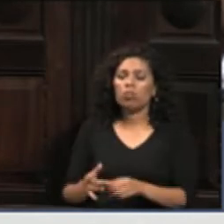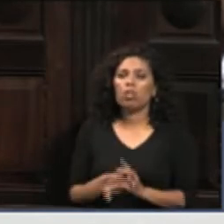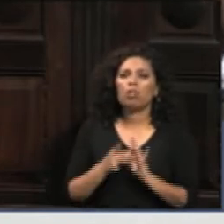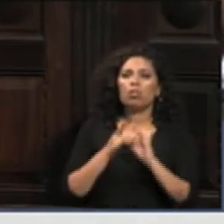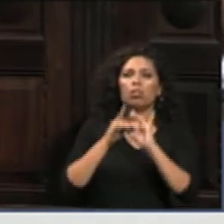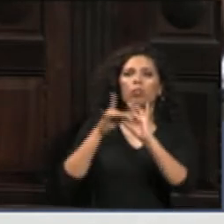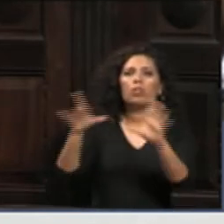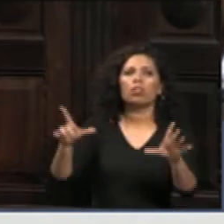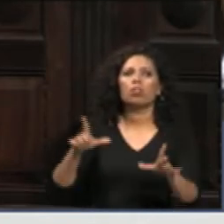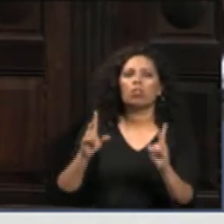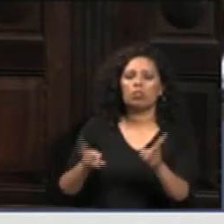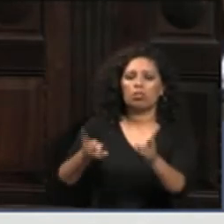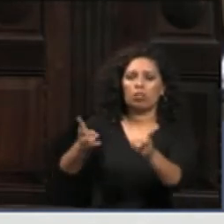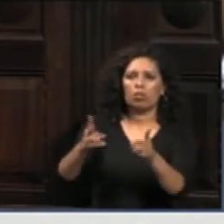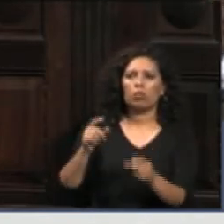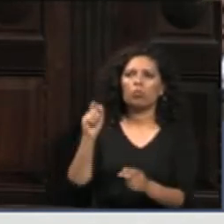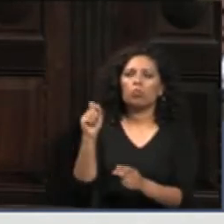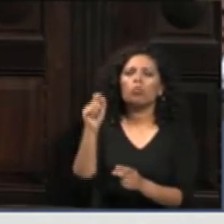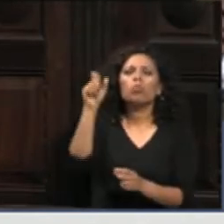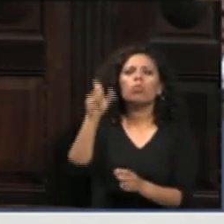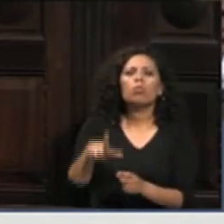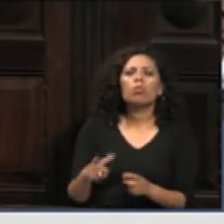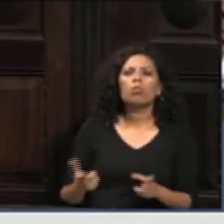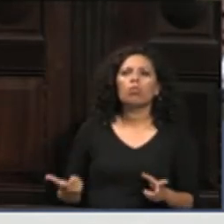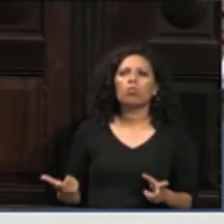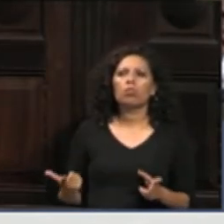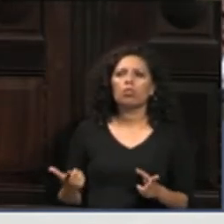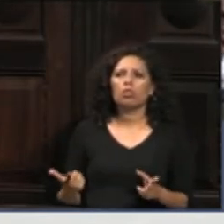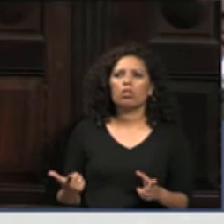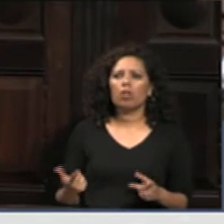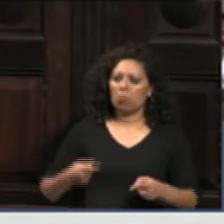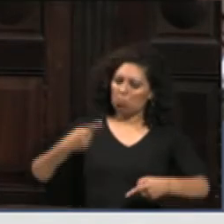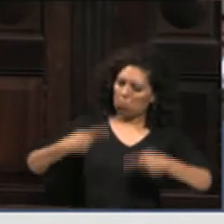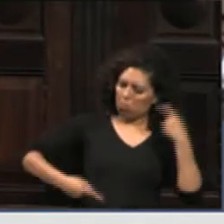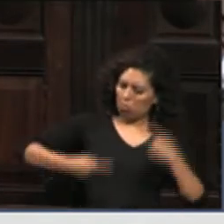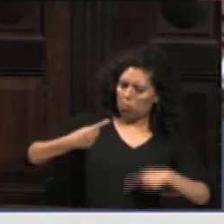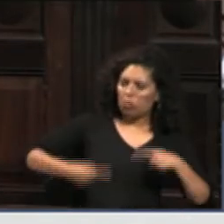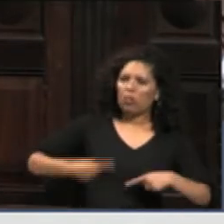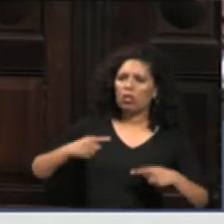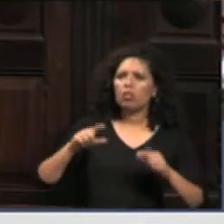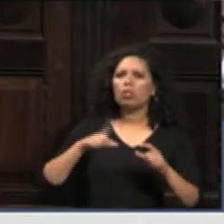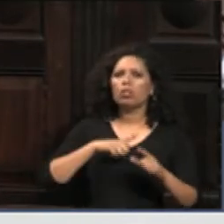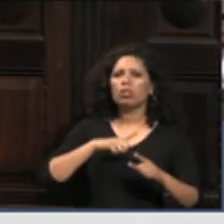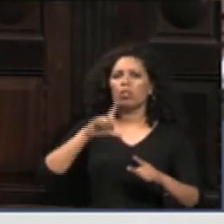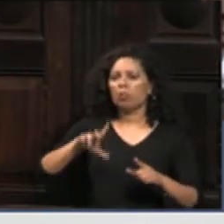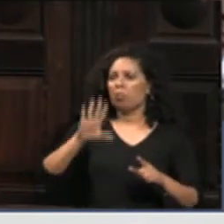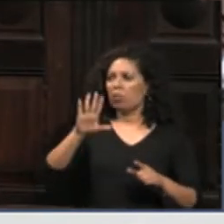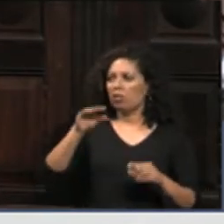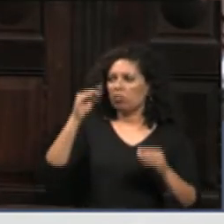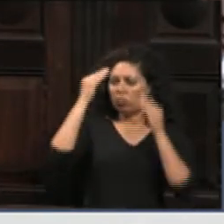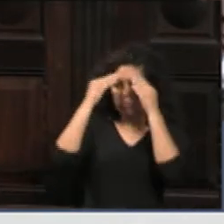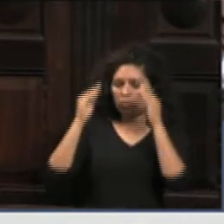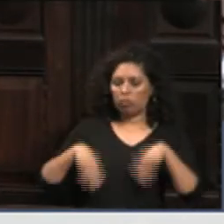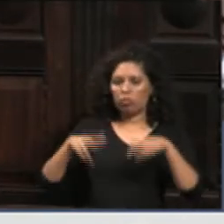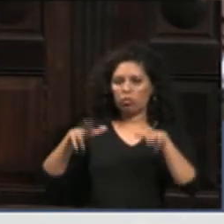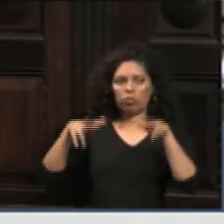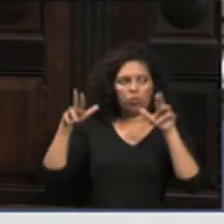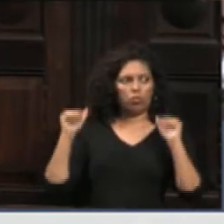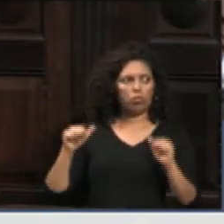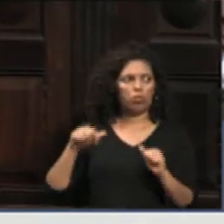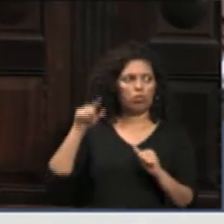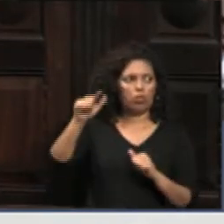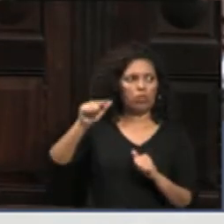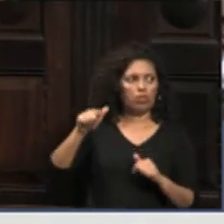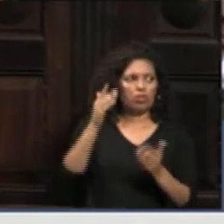democráticas, do que é compreender que o embate se dá no campo das ideias. Vossa Excelência